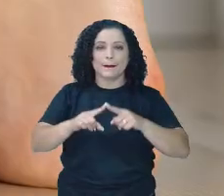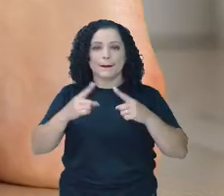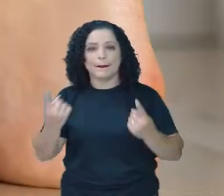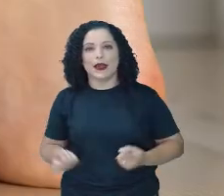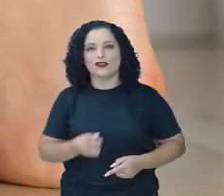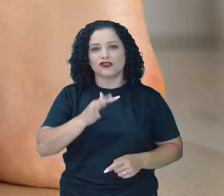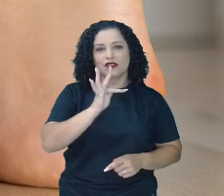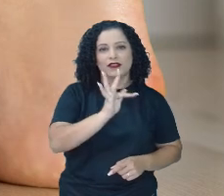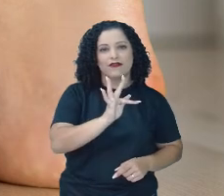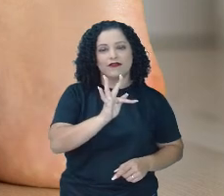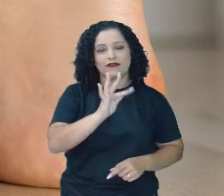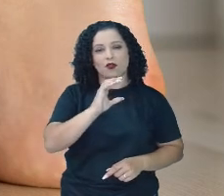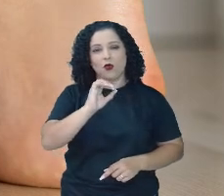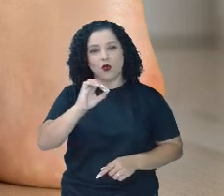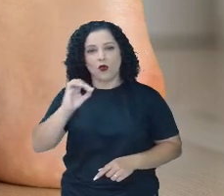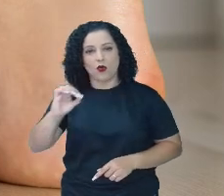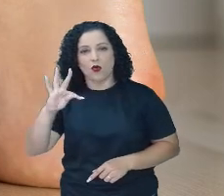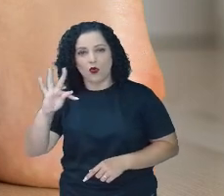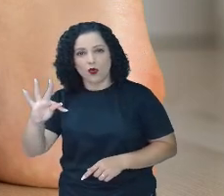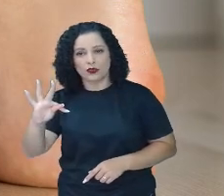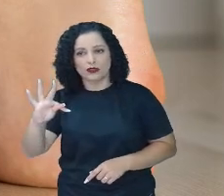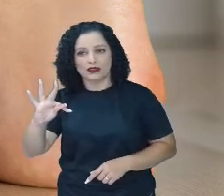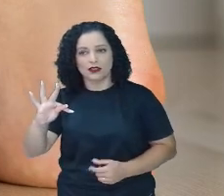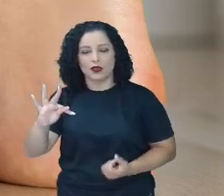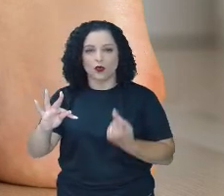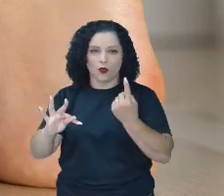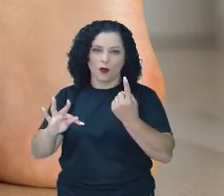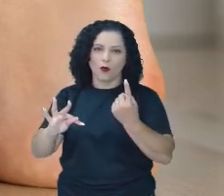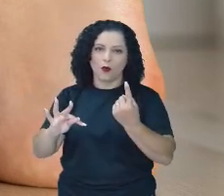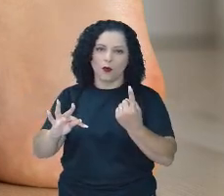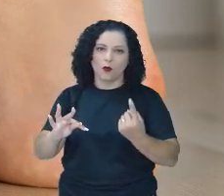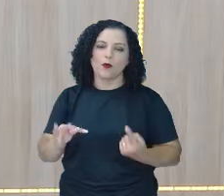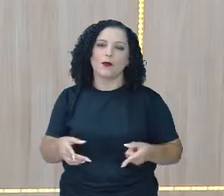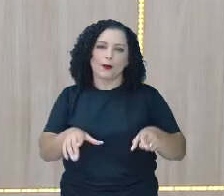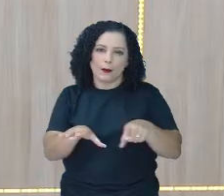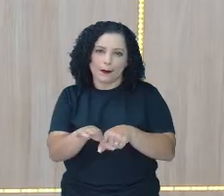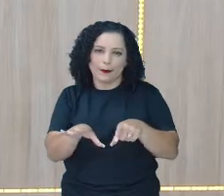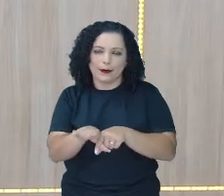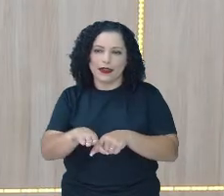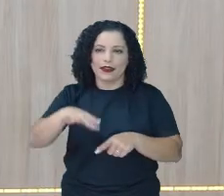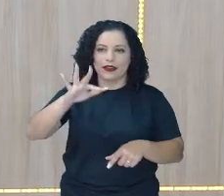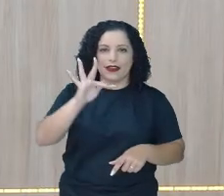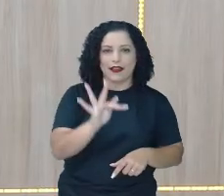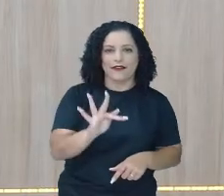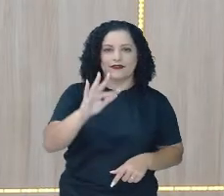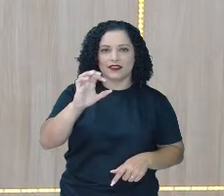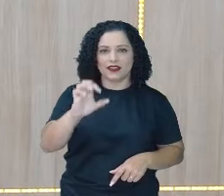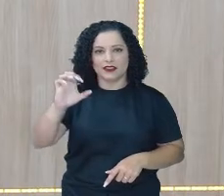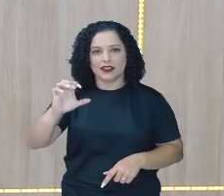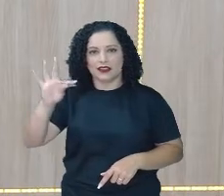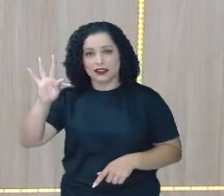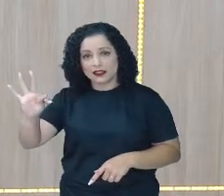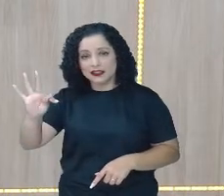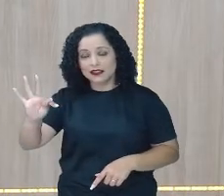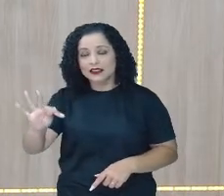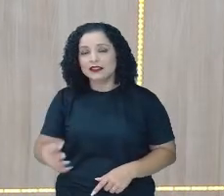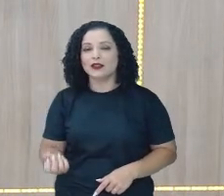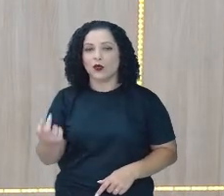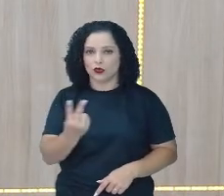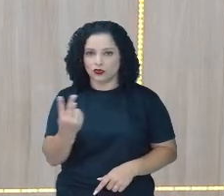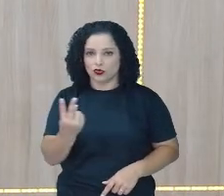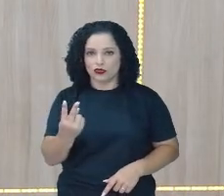pé, feet, 2 pés. Tá? Se joga bola com os 2 pés, então devia ser fitball. E futebol devia ser a